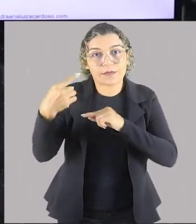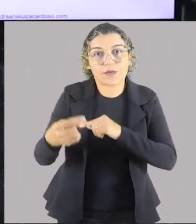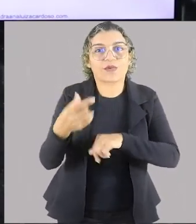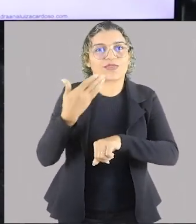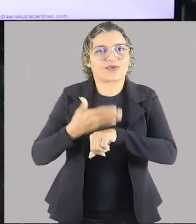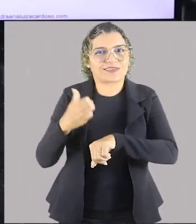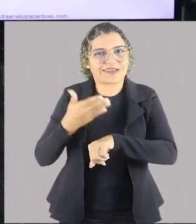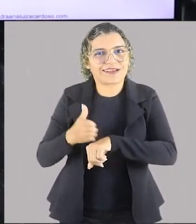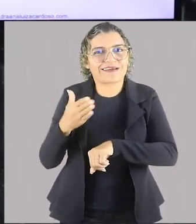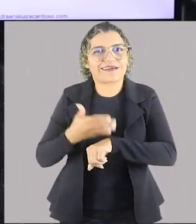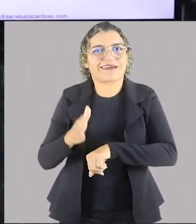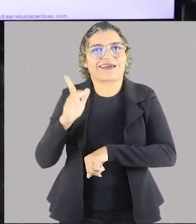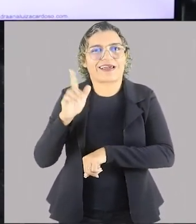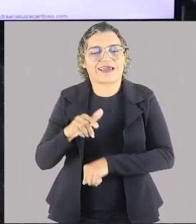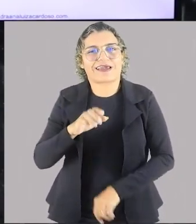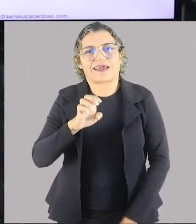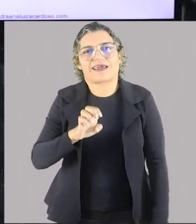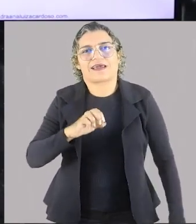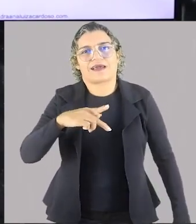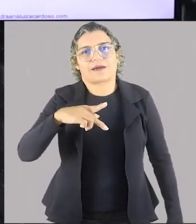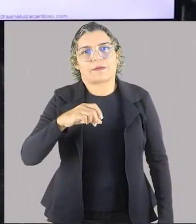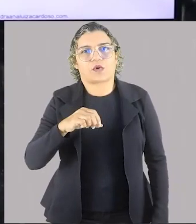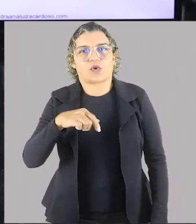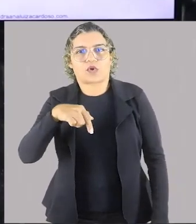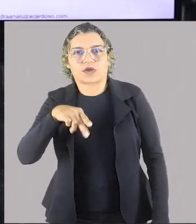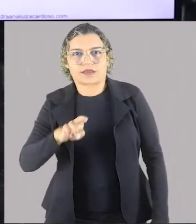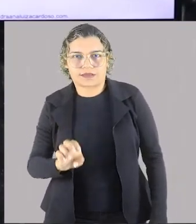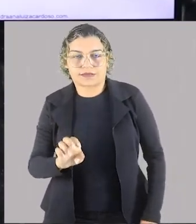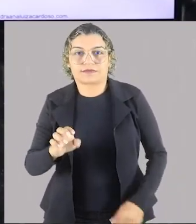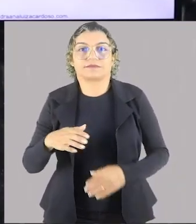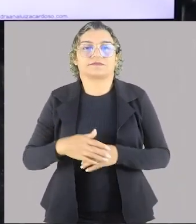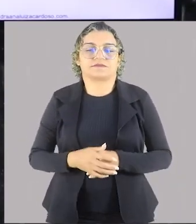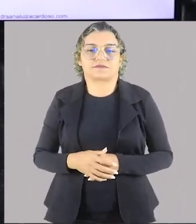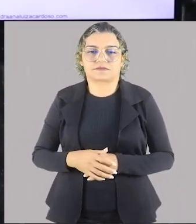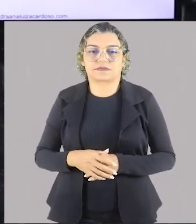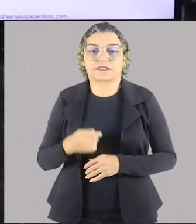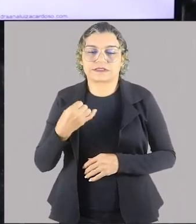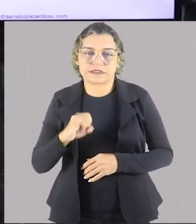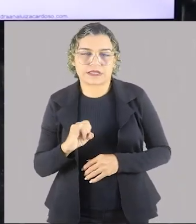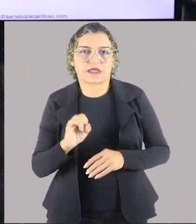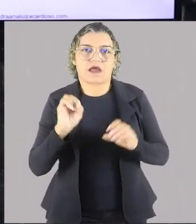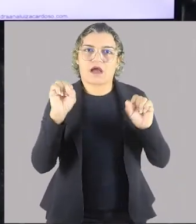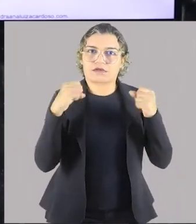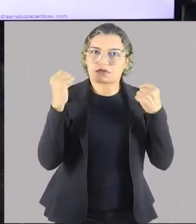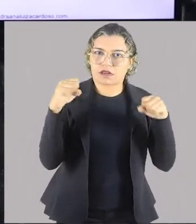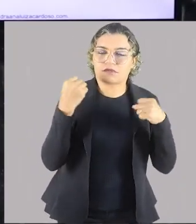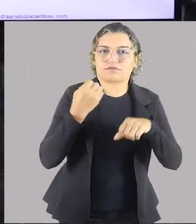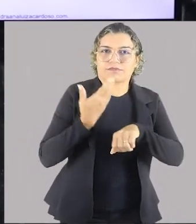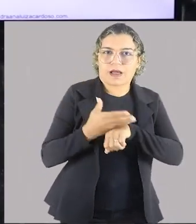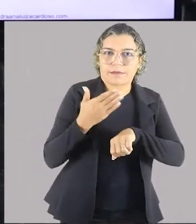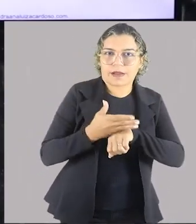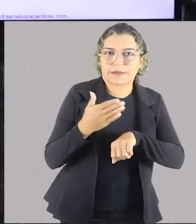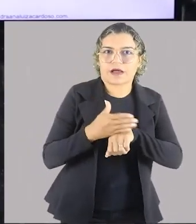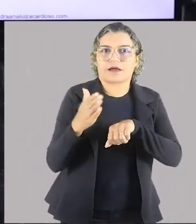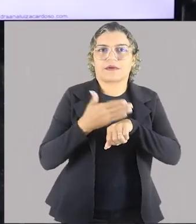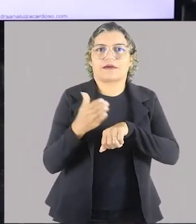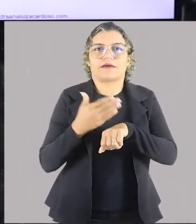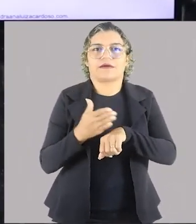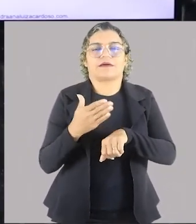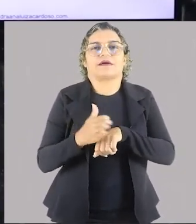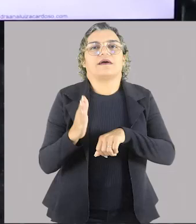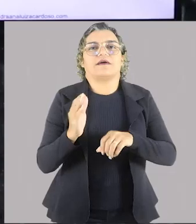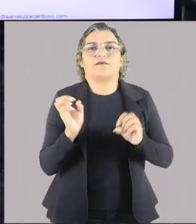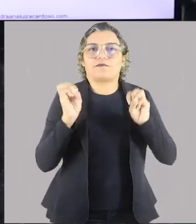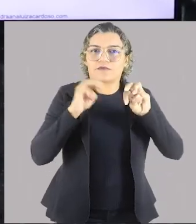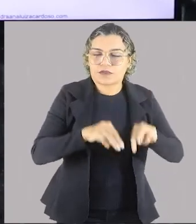treino, que é o que a gente chama de EPOC, tá? Finalizou o seu treino, você vai passar ainda mais 2,